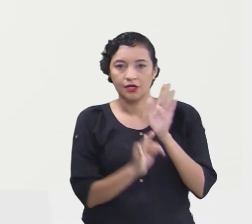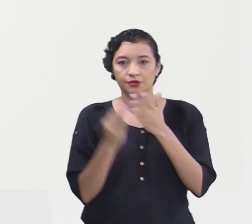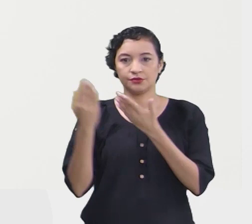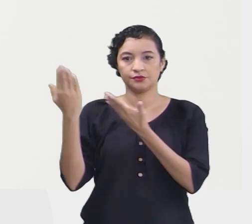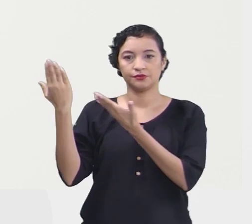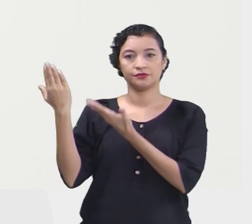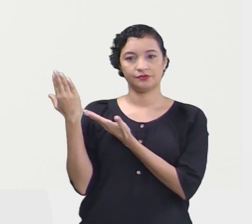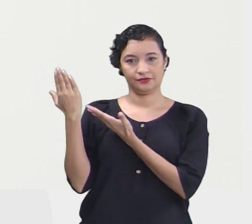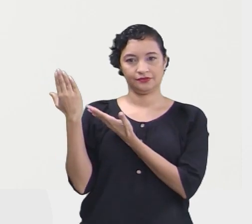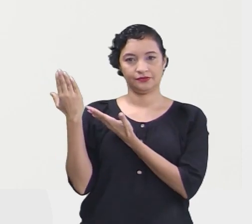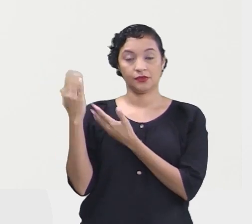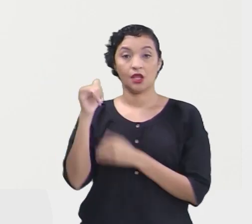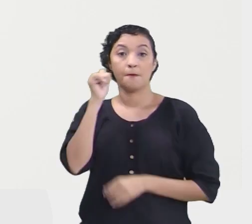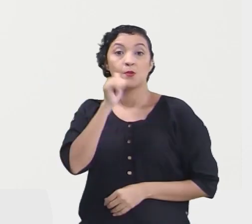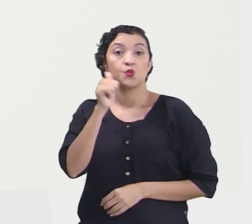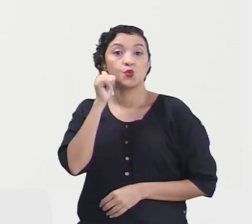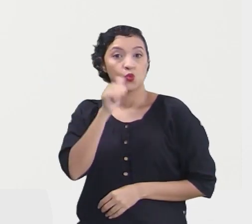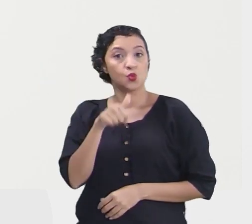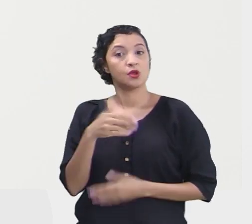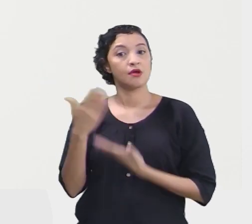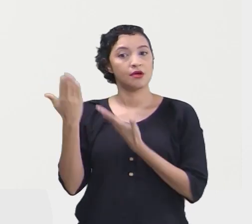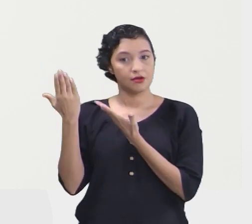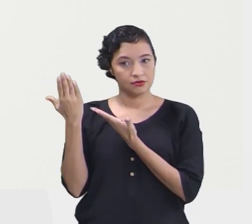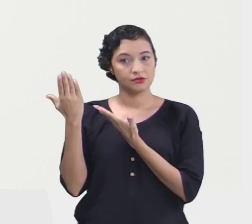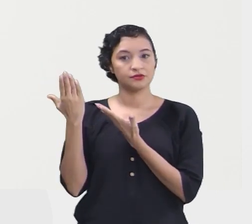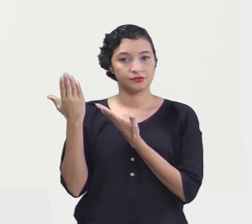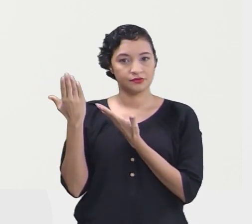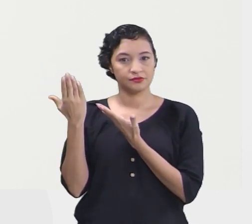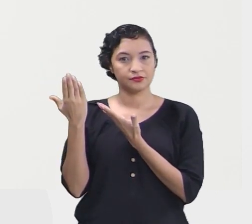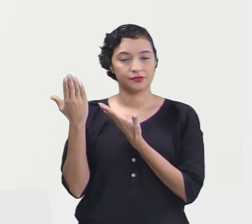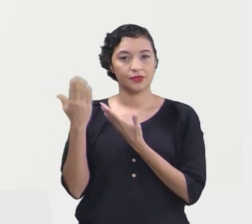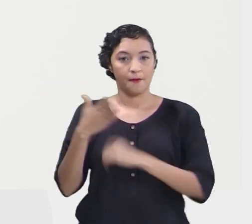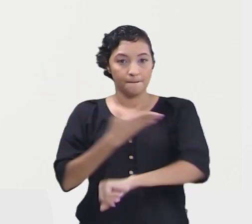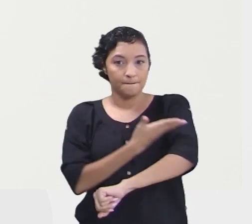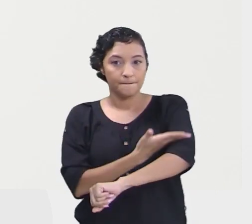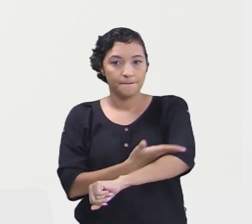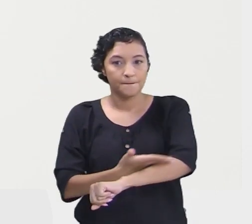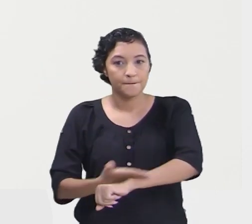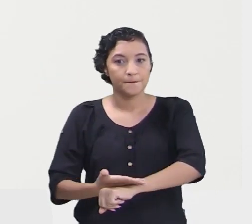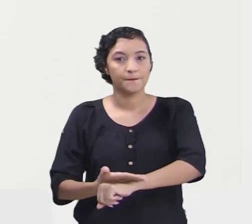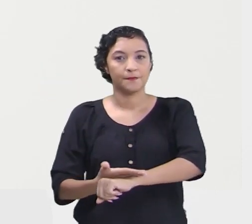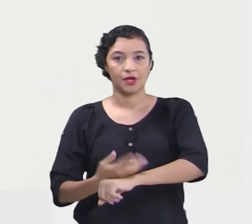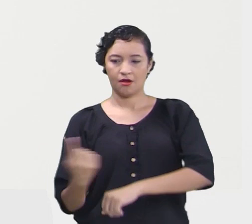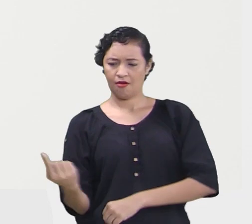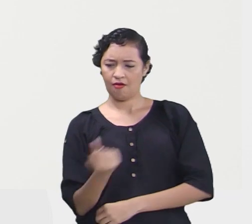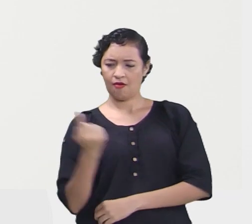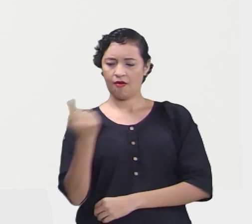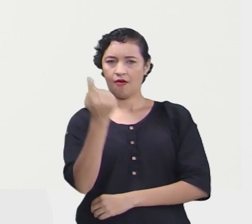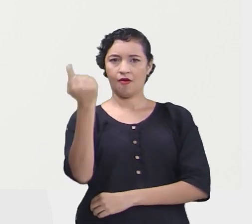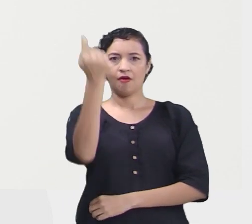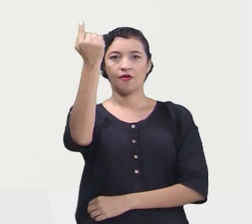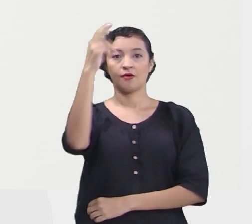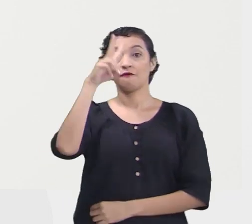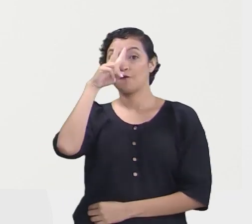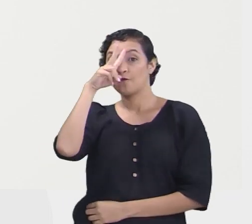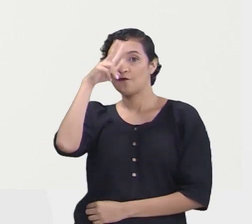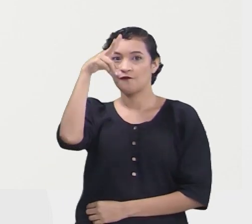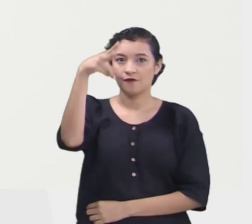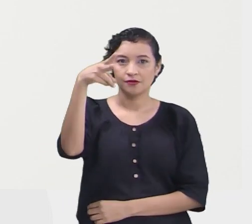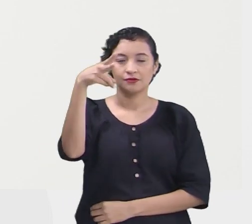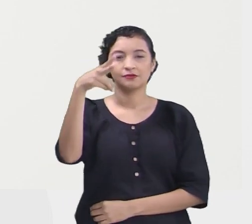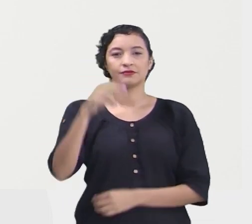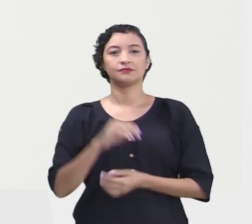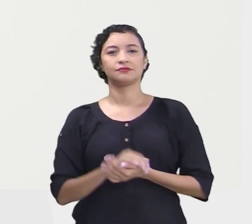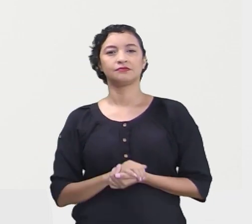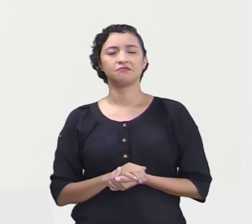estão vendo como essas mulheres eram. Elas eram brancas, altas, fortes, mas